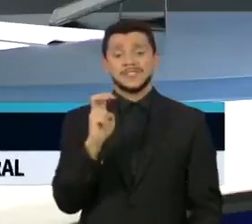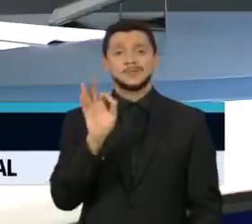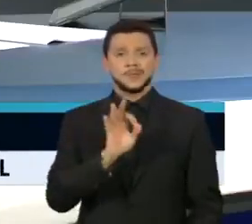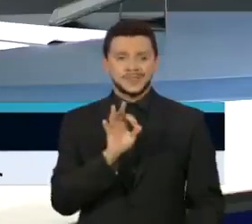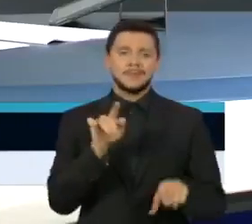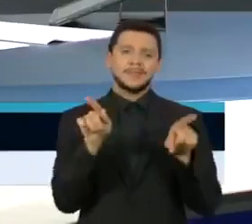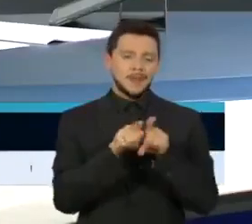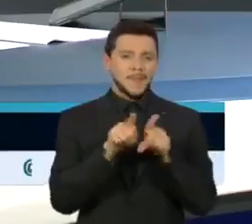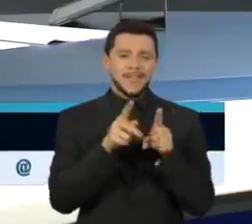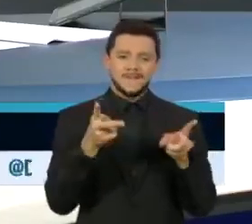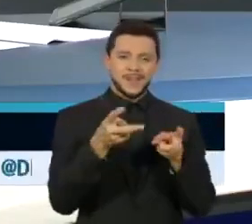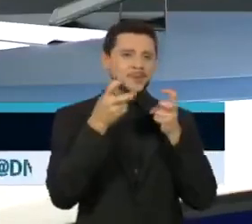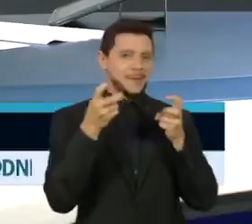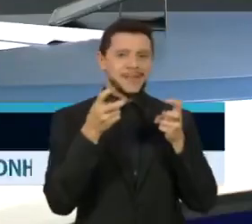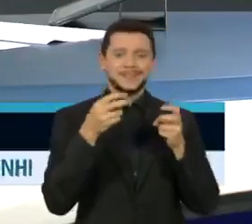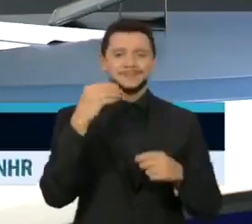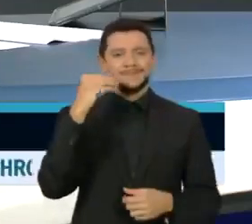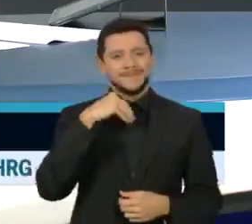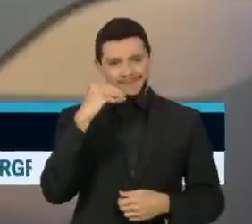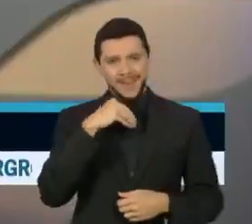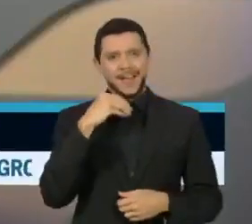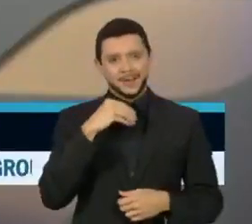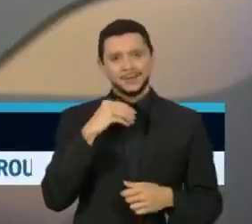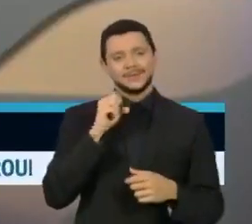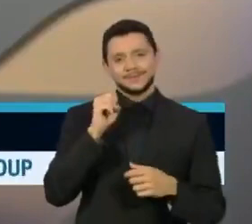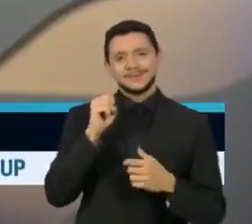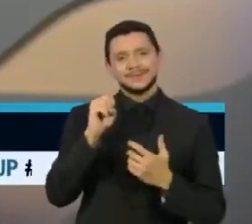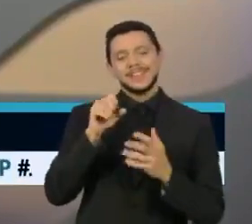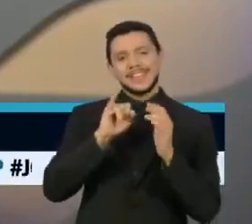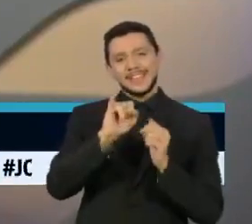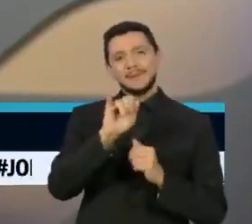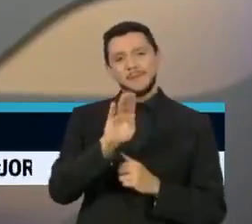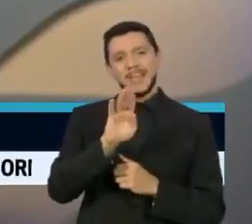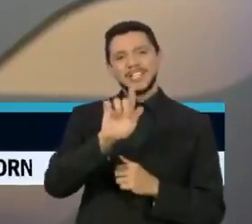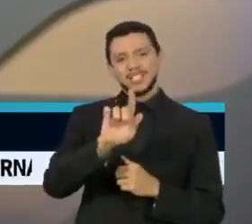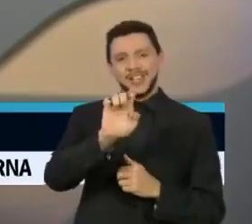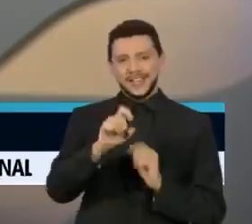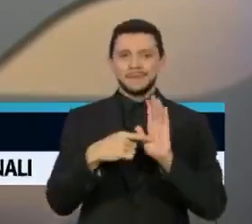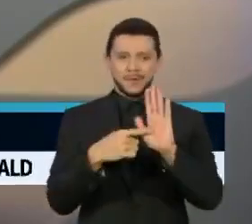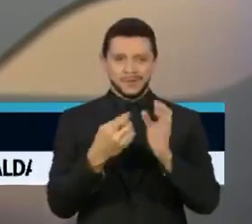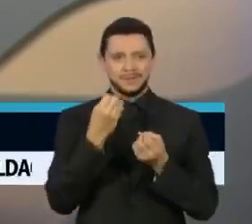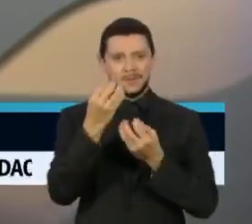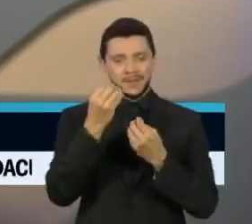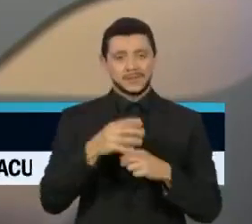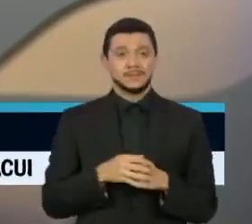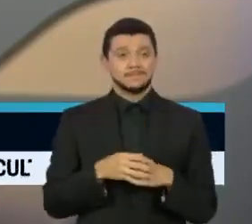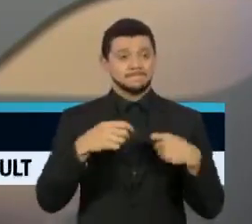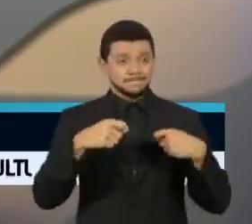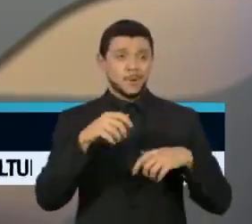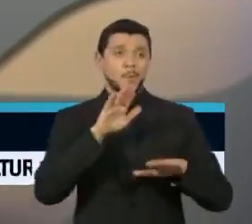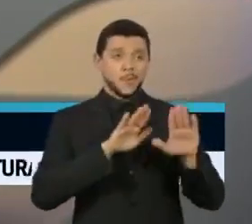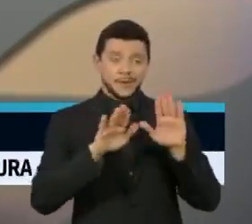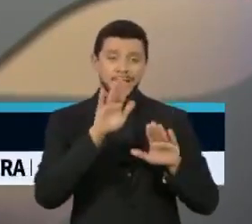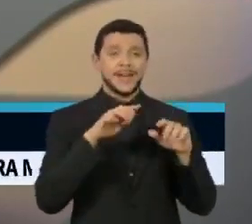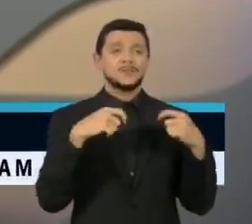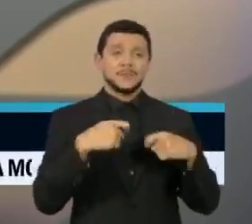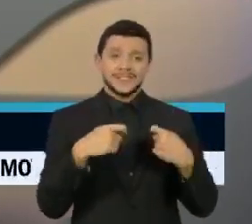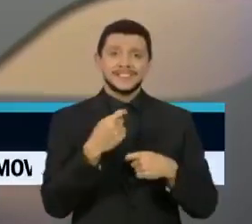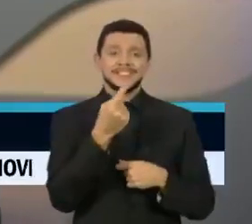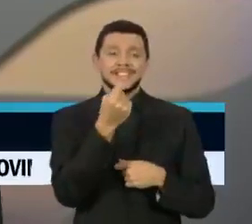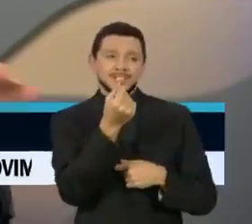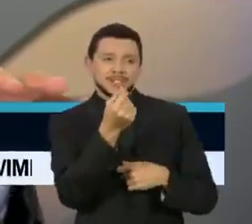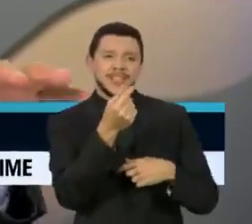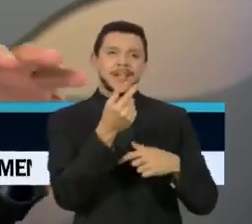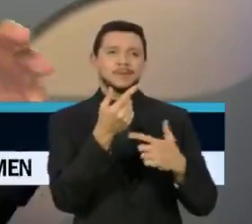abaixo também dados do IBGE então é uma situação que requer muito o apoio de crédito